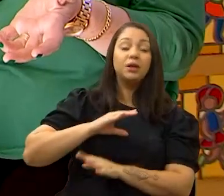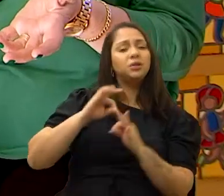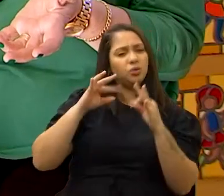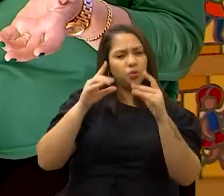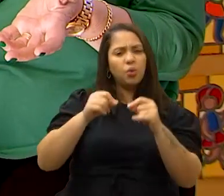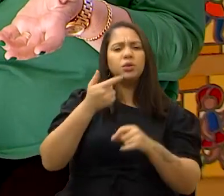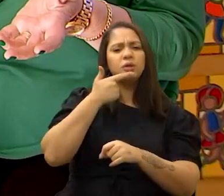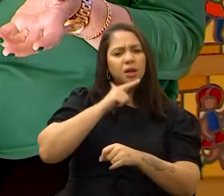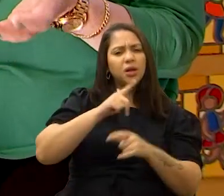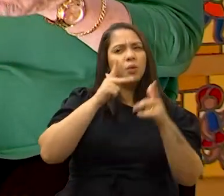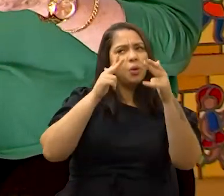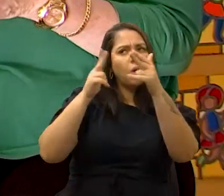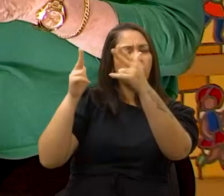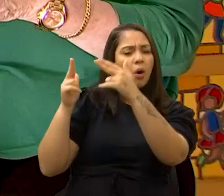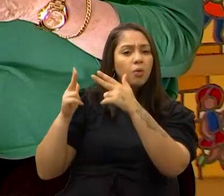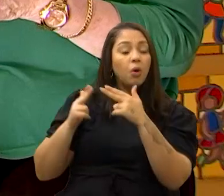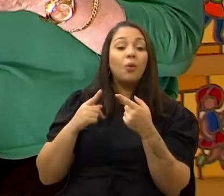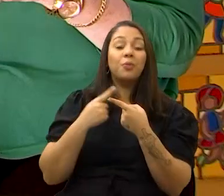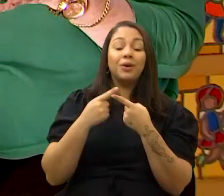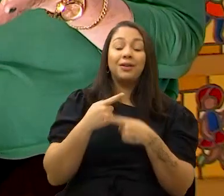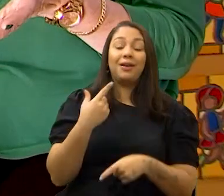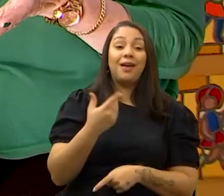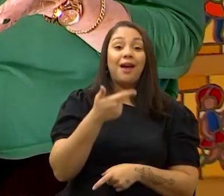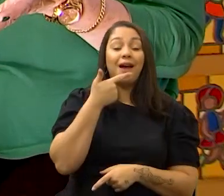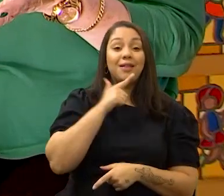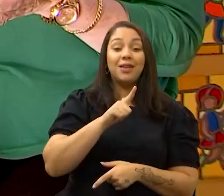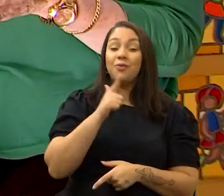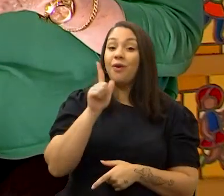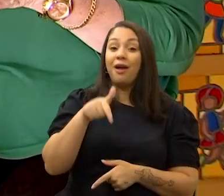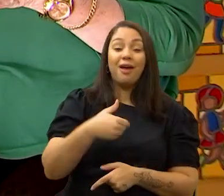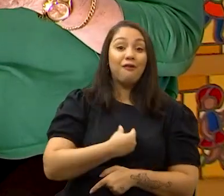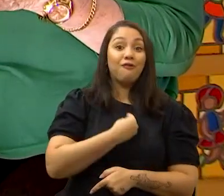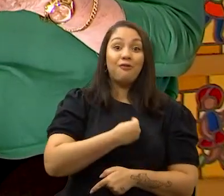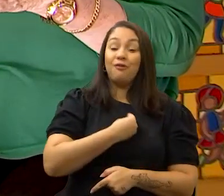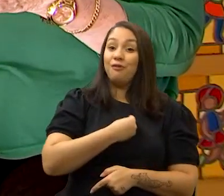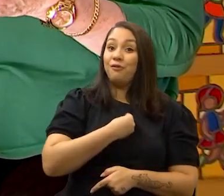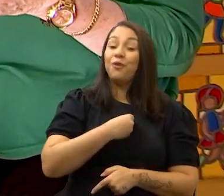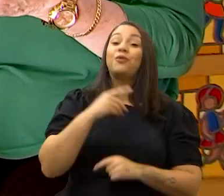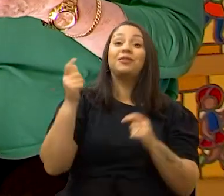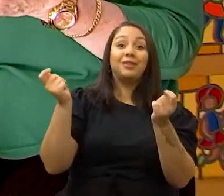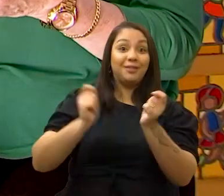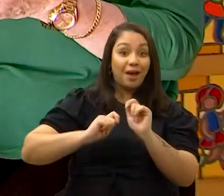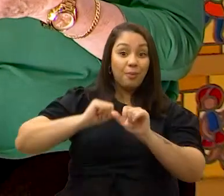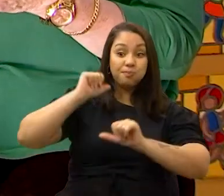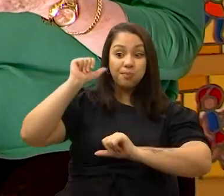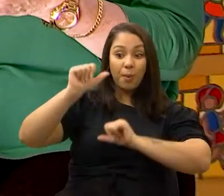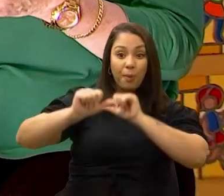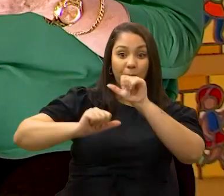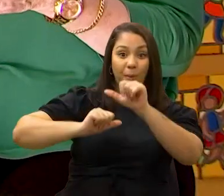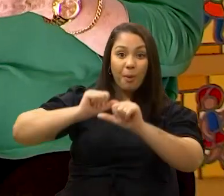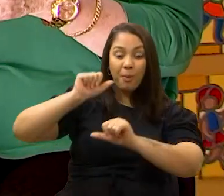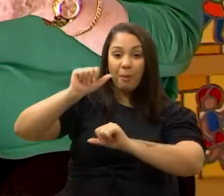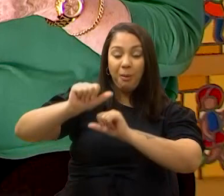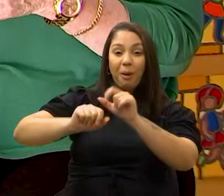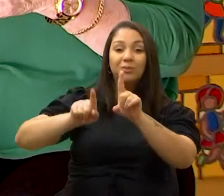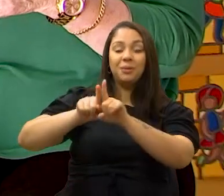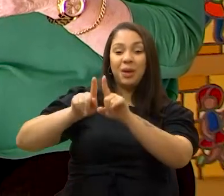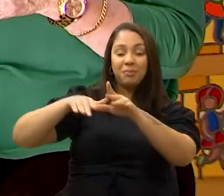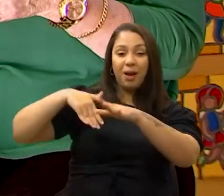línguas acontece isso, porque a língua é viva, né? A língua é mutável, ela muda,